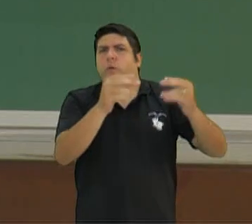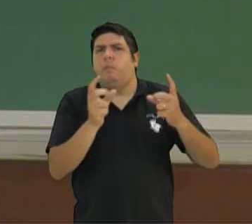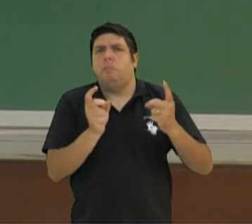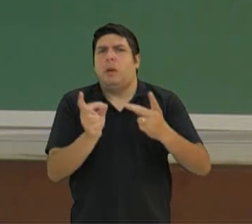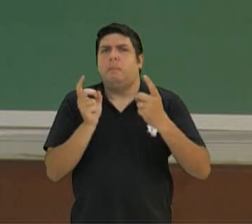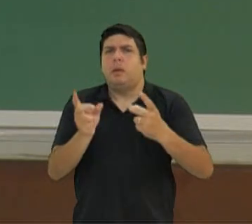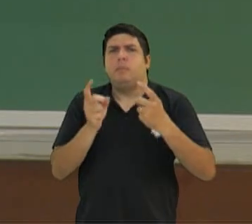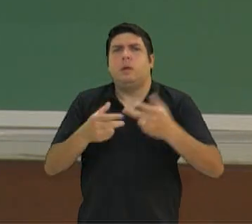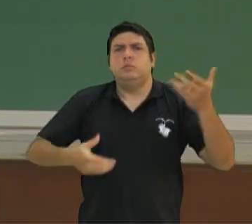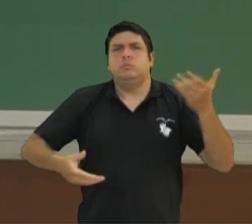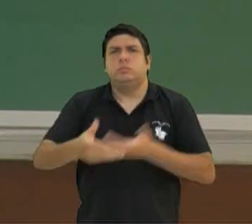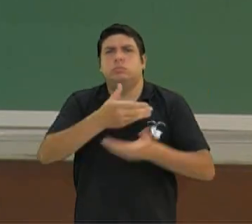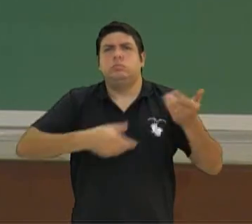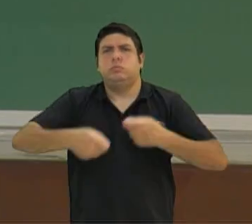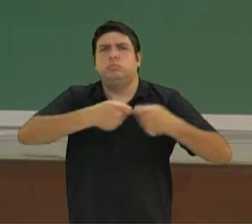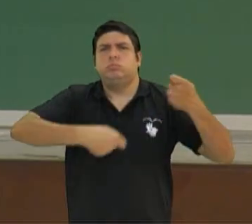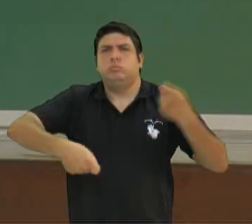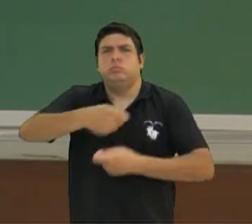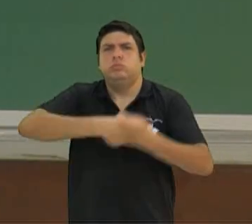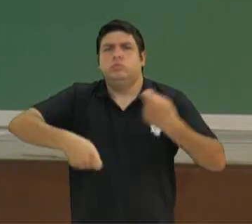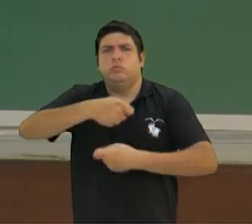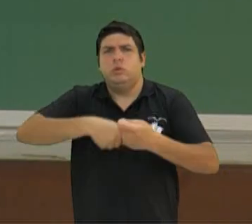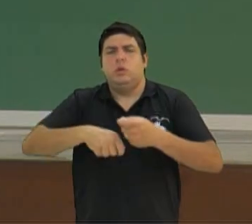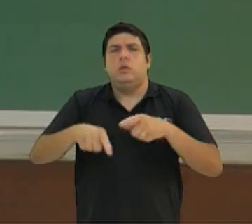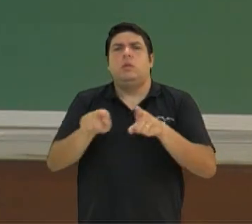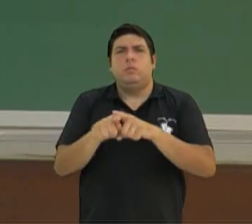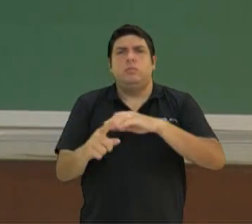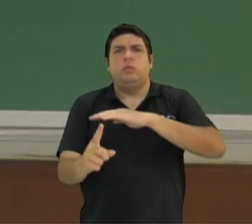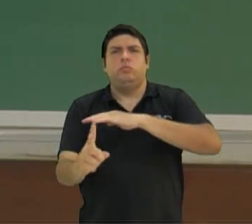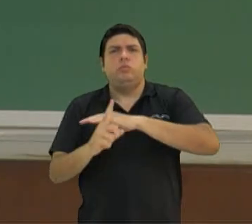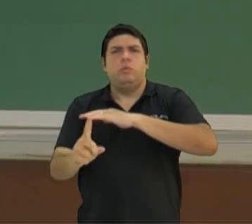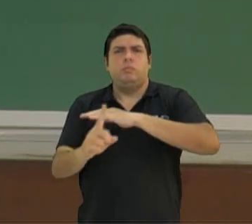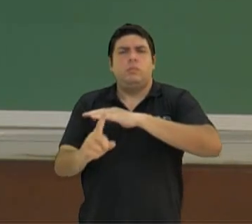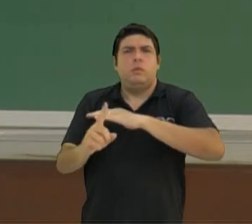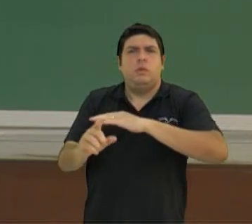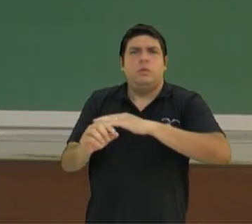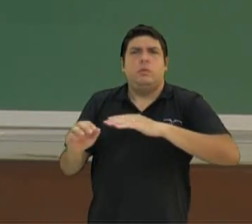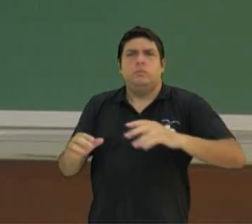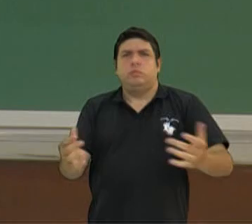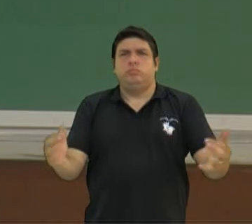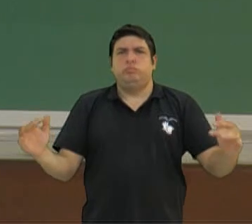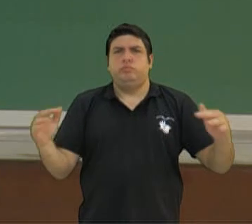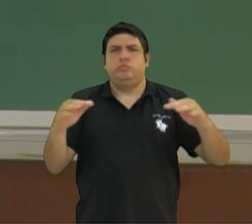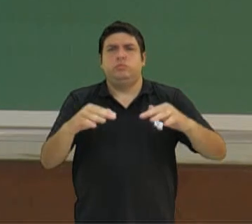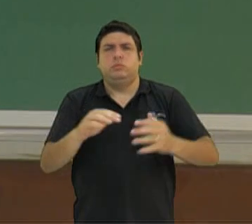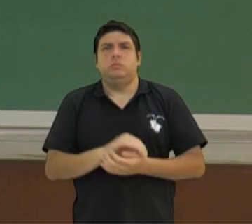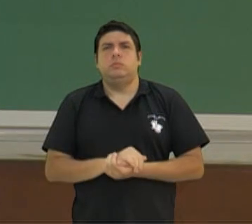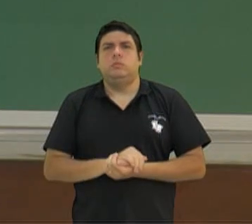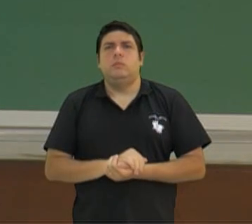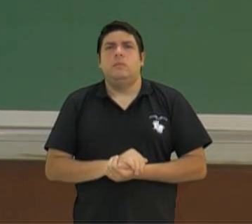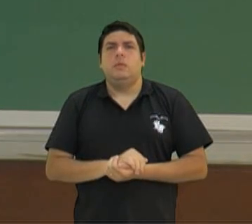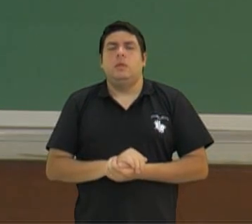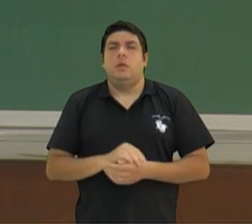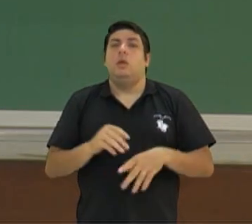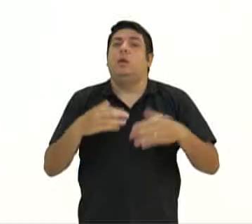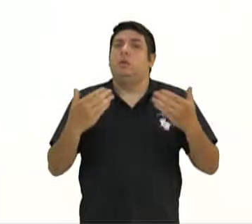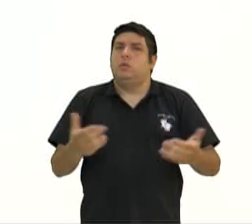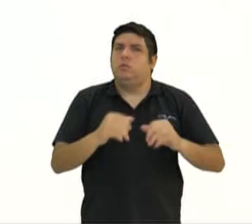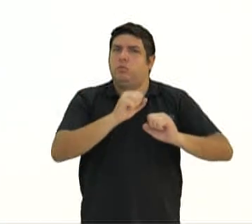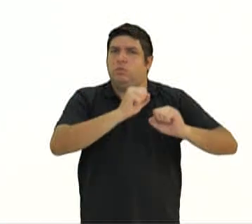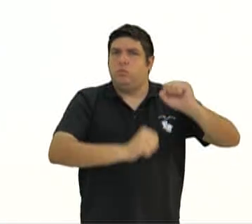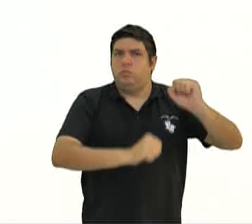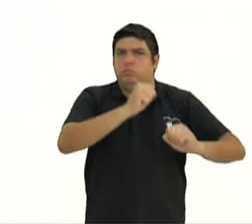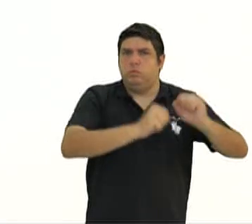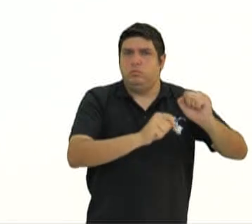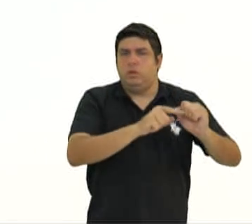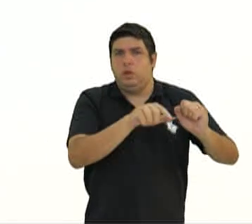ter essa ideia de mais consumidores. A formação das indústrias provoca, portanto, grandes transformações